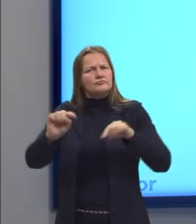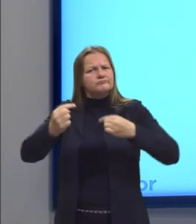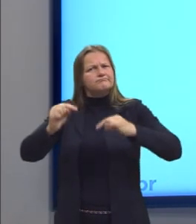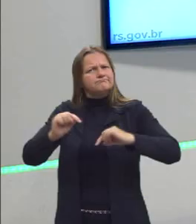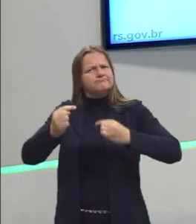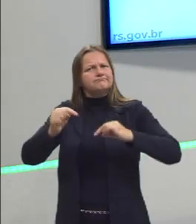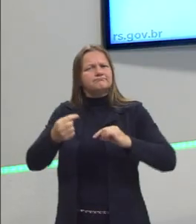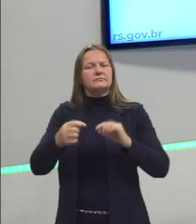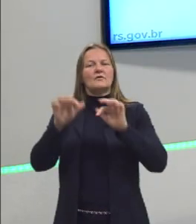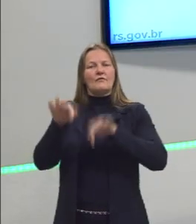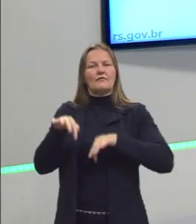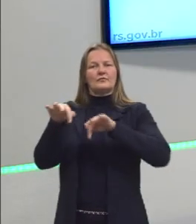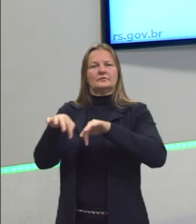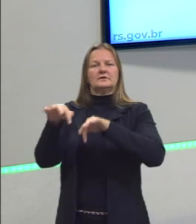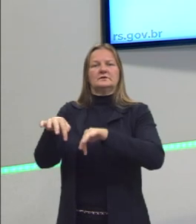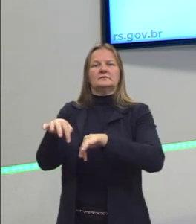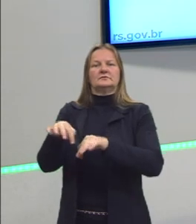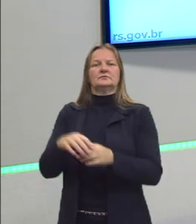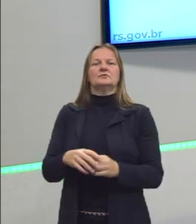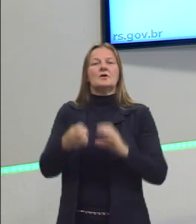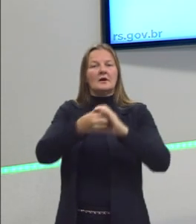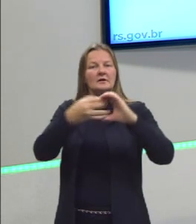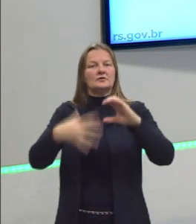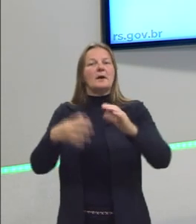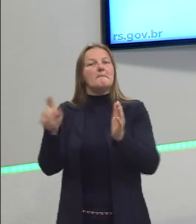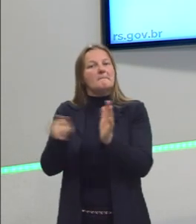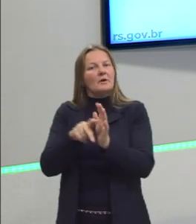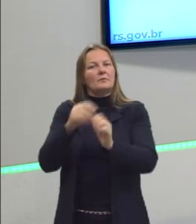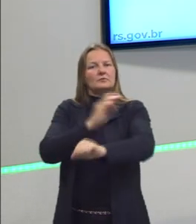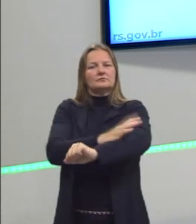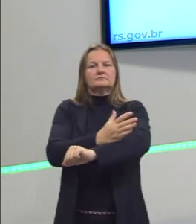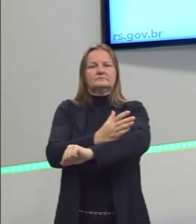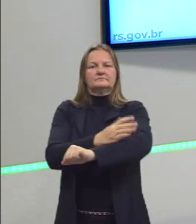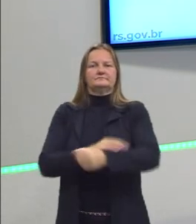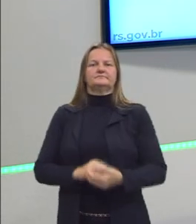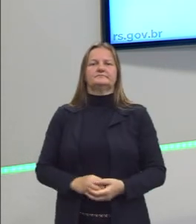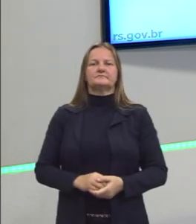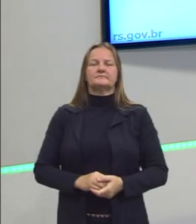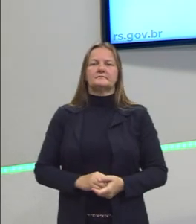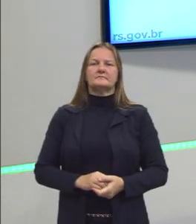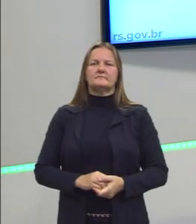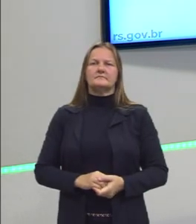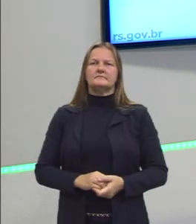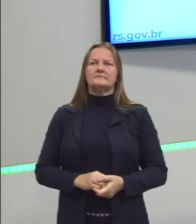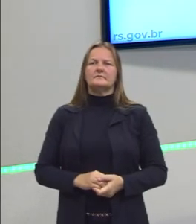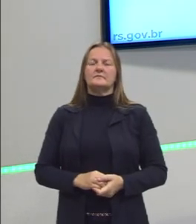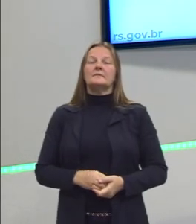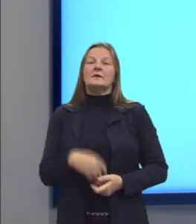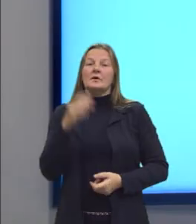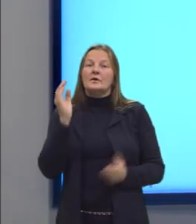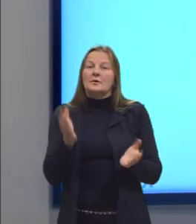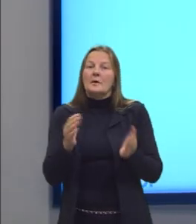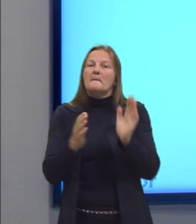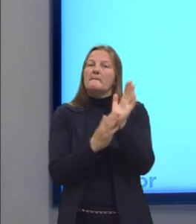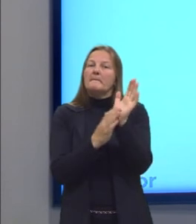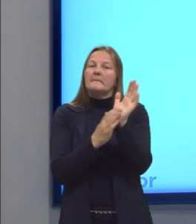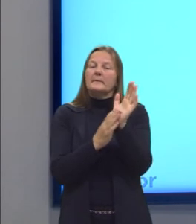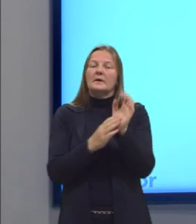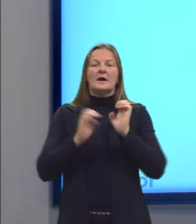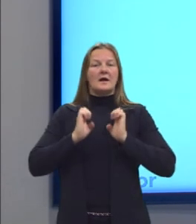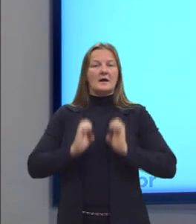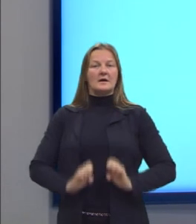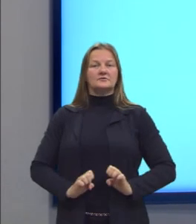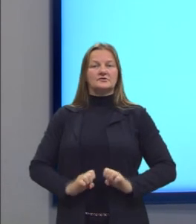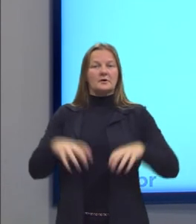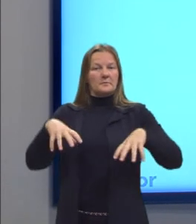o feudalismo características da idade média nan o Bueno vamos ver então as propostas sobre a